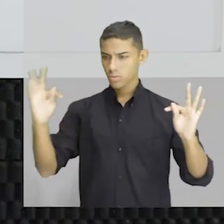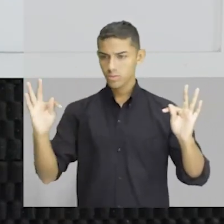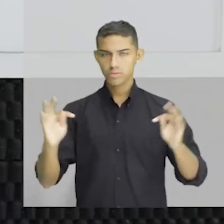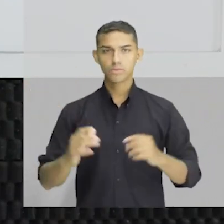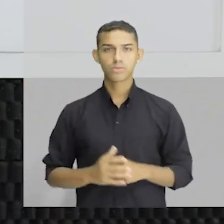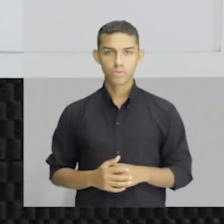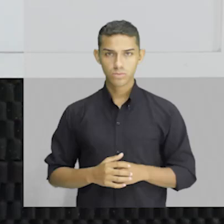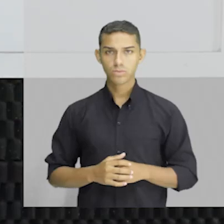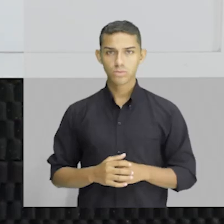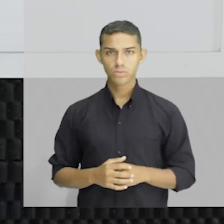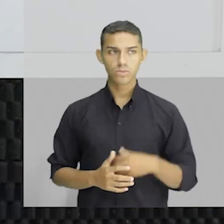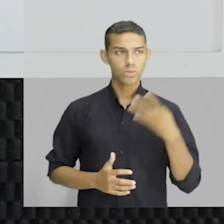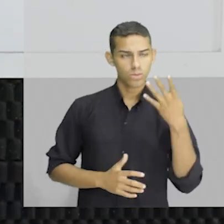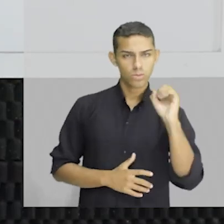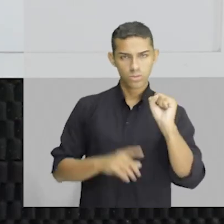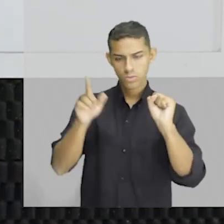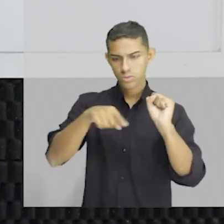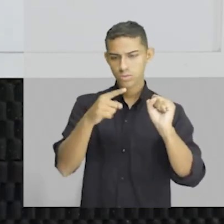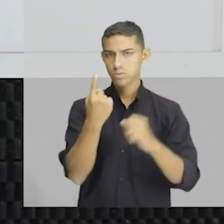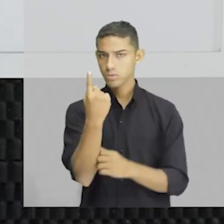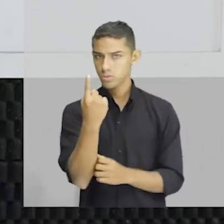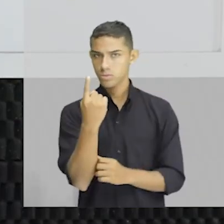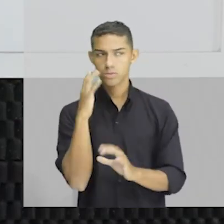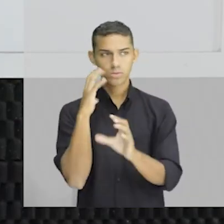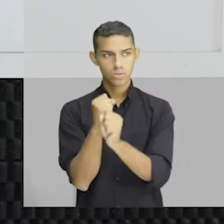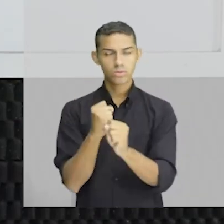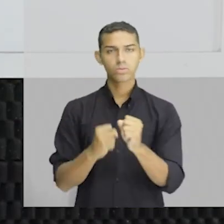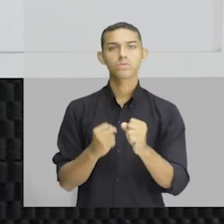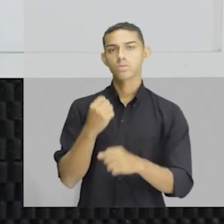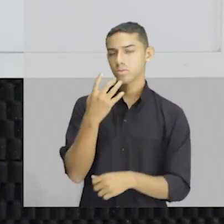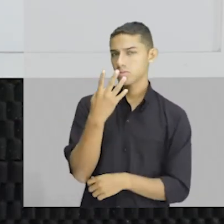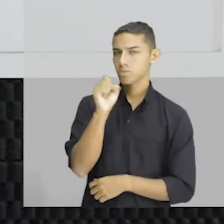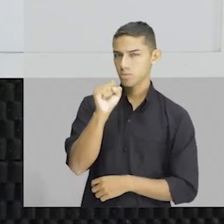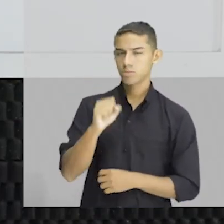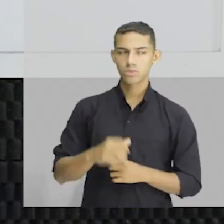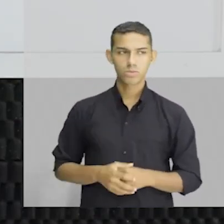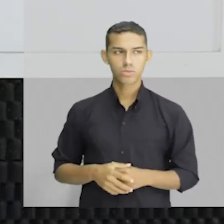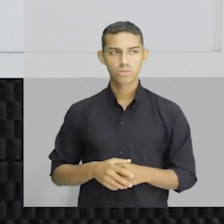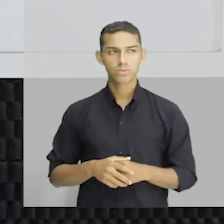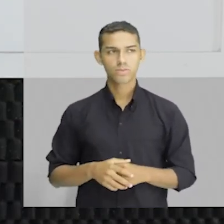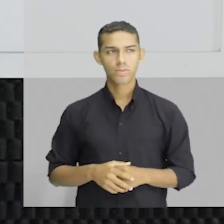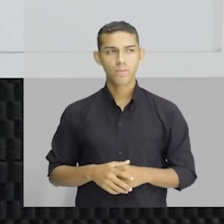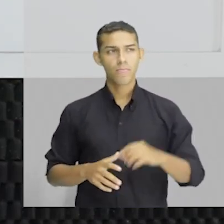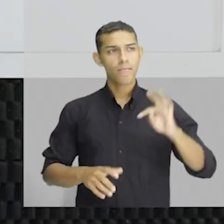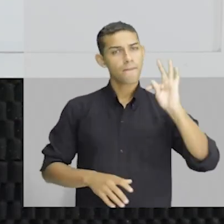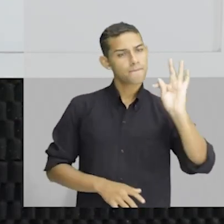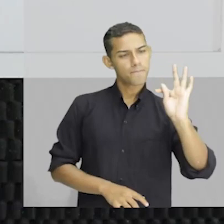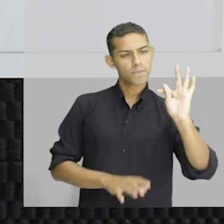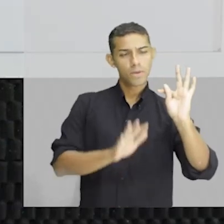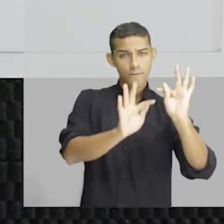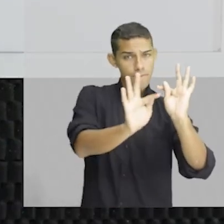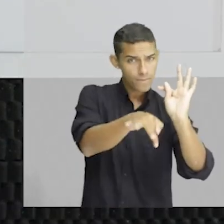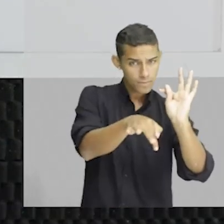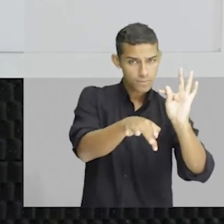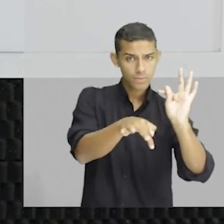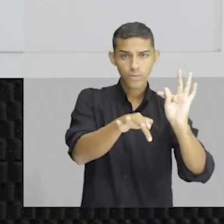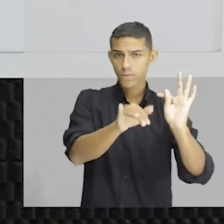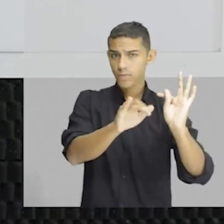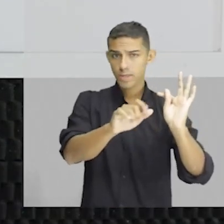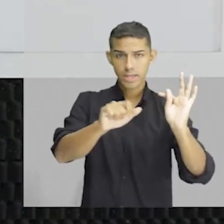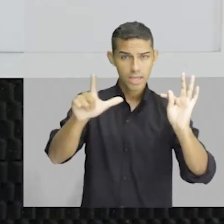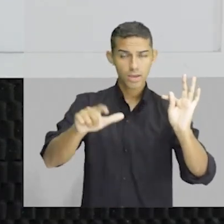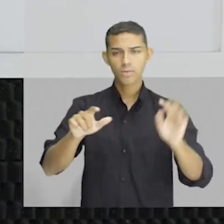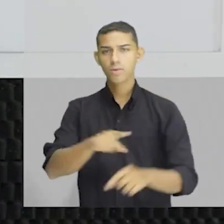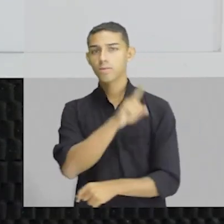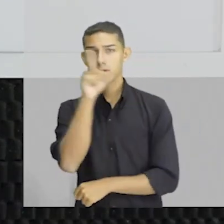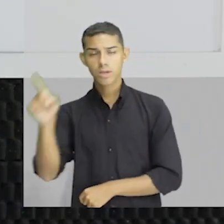48 x 1 48 vezes temperatura final vamos para a